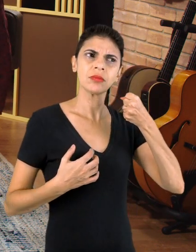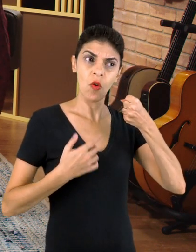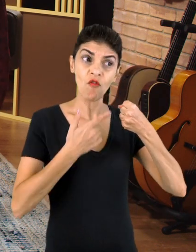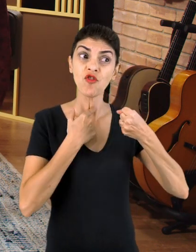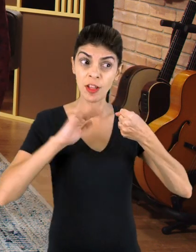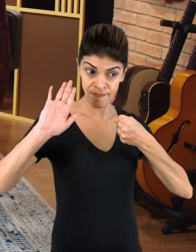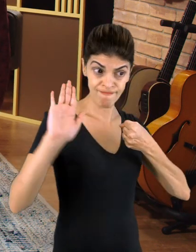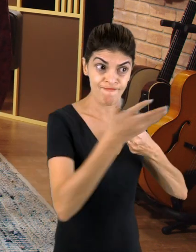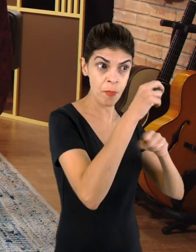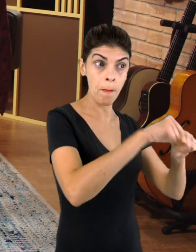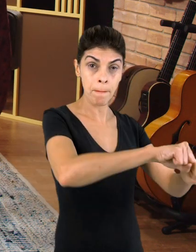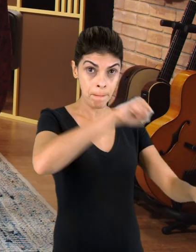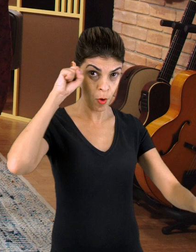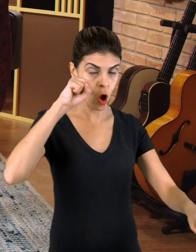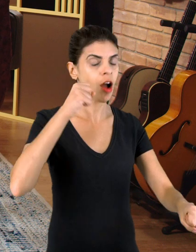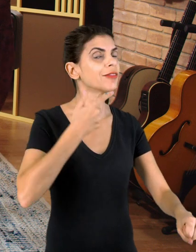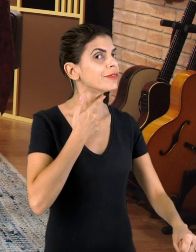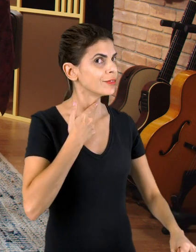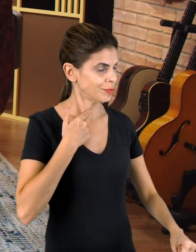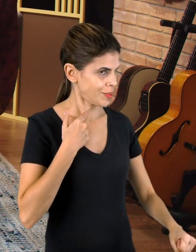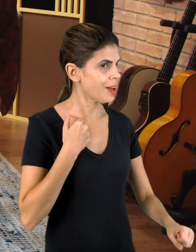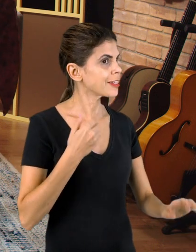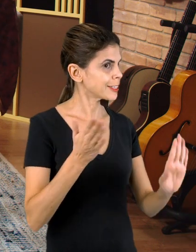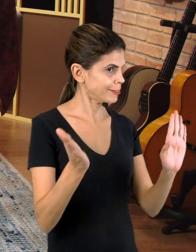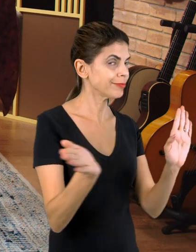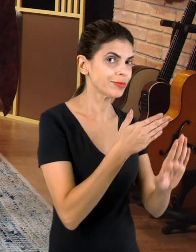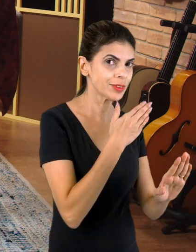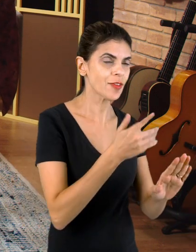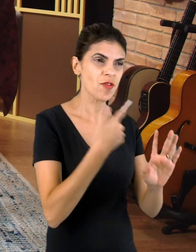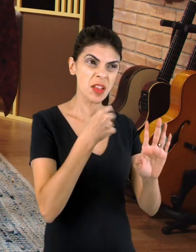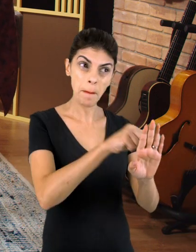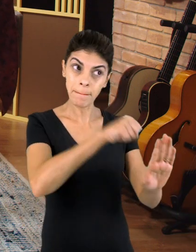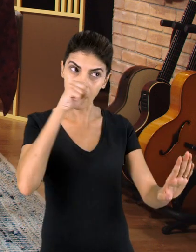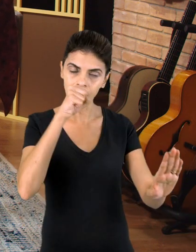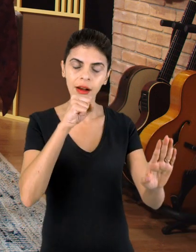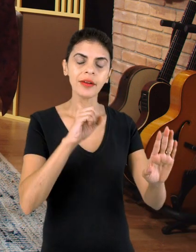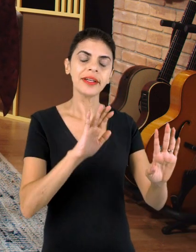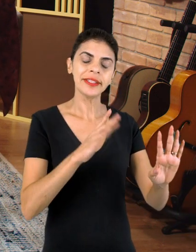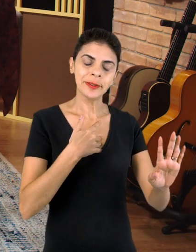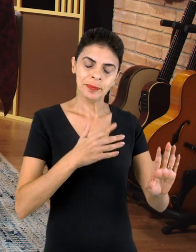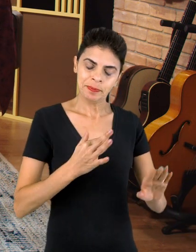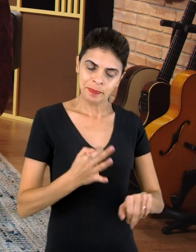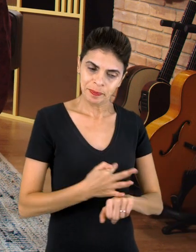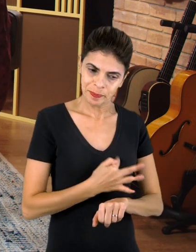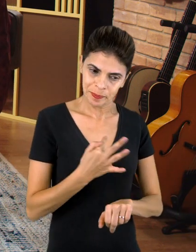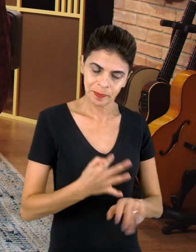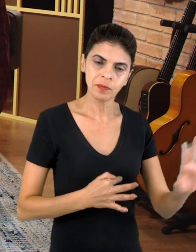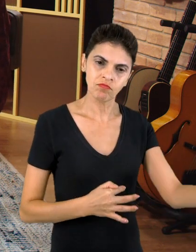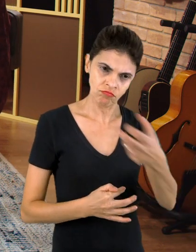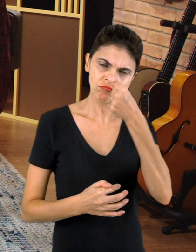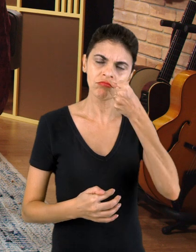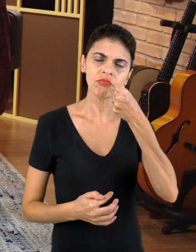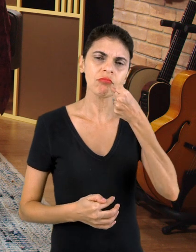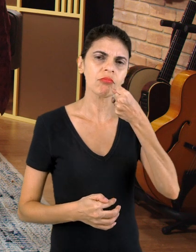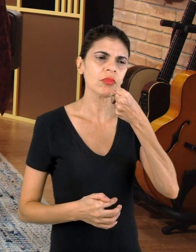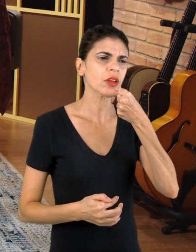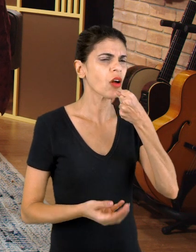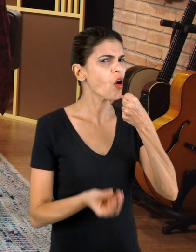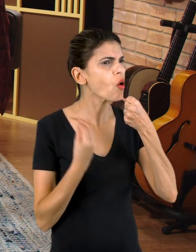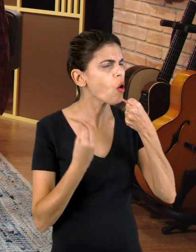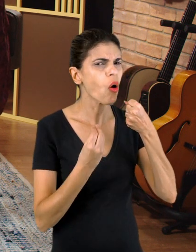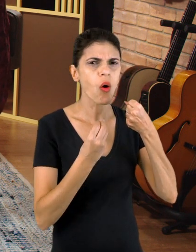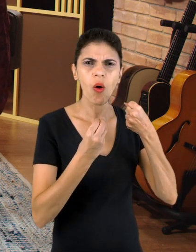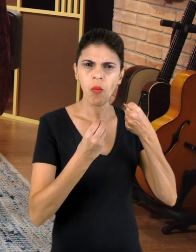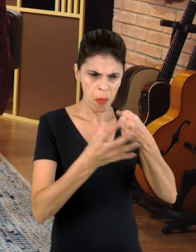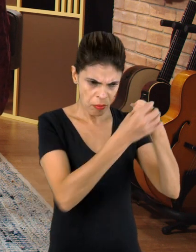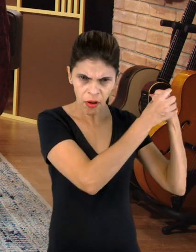dar uma porrada, porque eu sou ariana, né? Então, assim, a tendência é dar uma desvinculada ali da realidade, né? Nossa. Eu falei, gente, como assim a